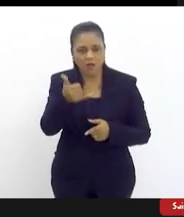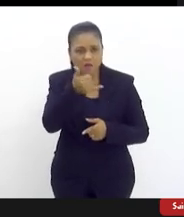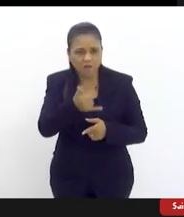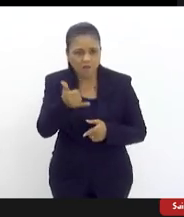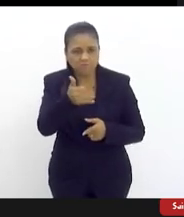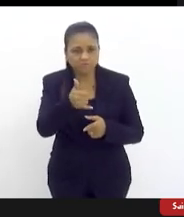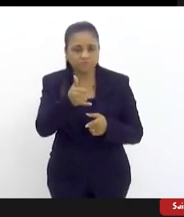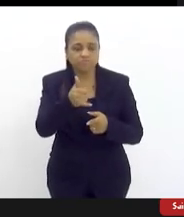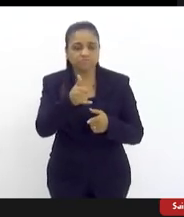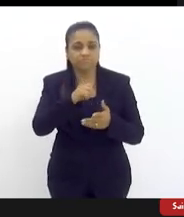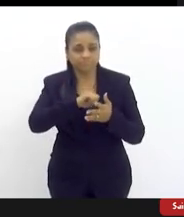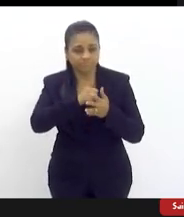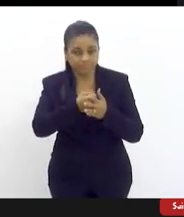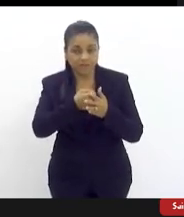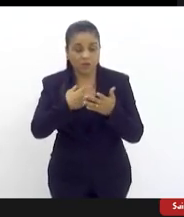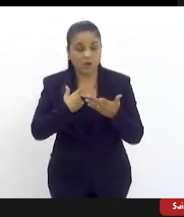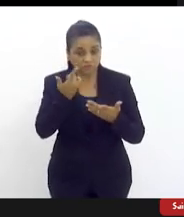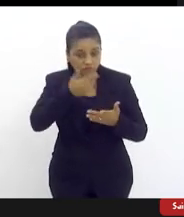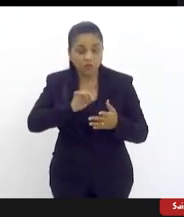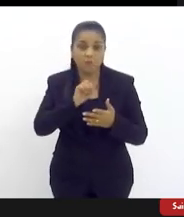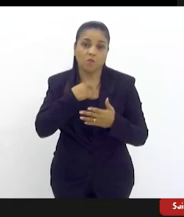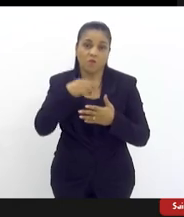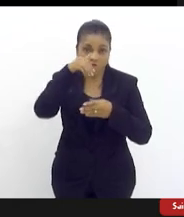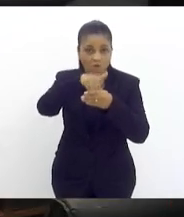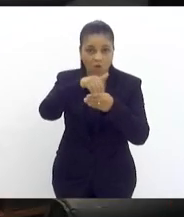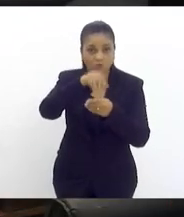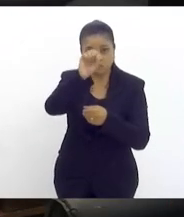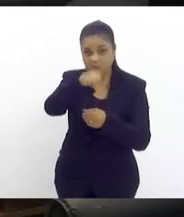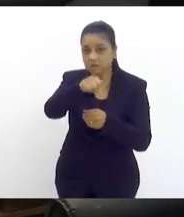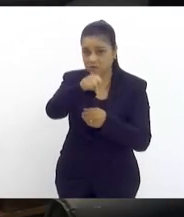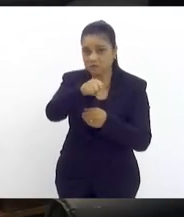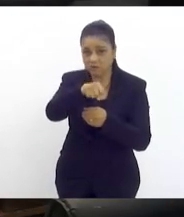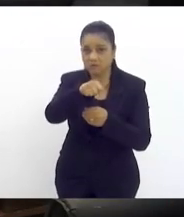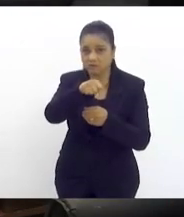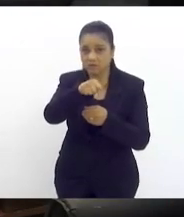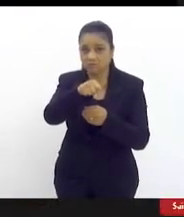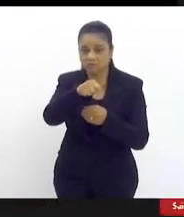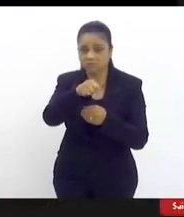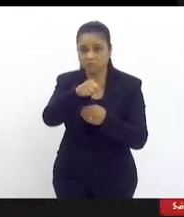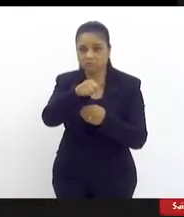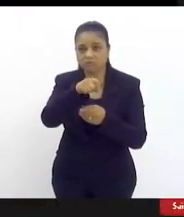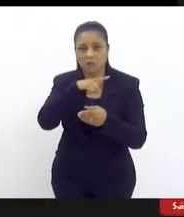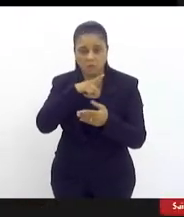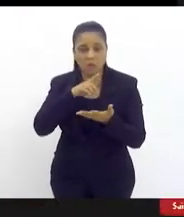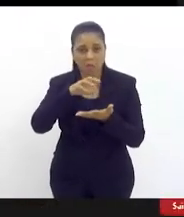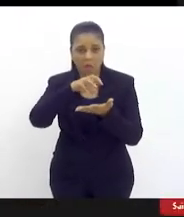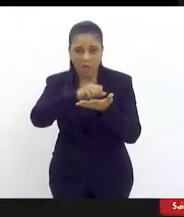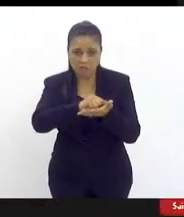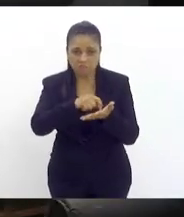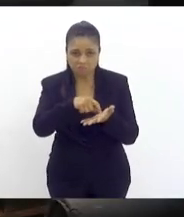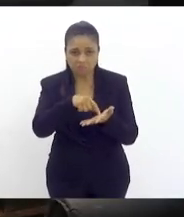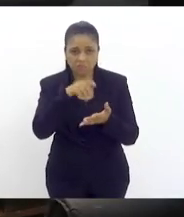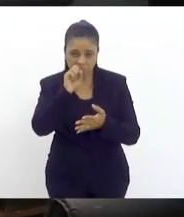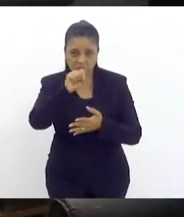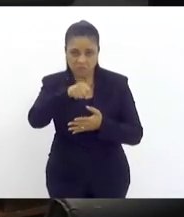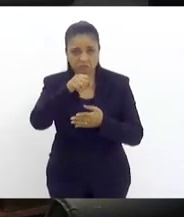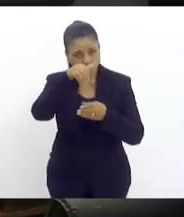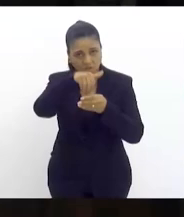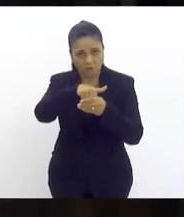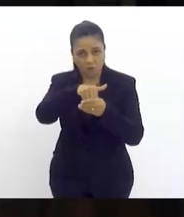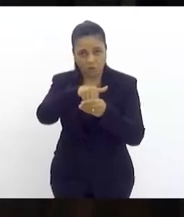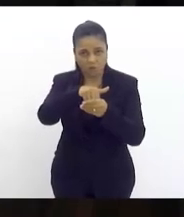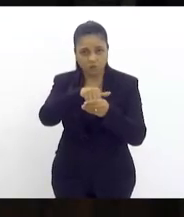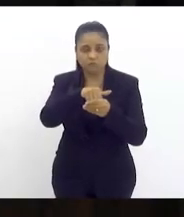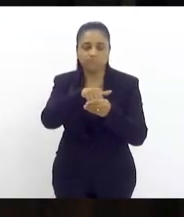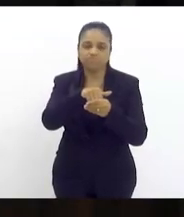sim. Consegui religar agora, ok? O senhor podia confirmar se está anotado o meu voto, sim? Está